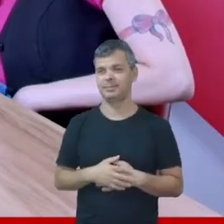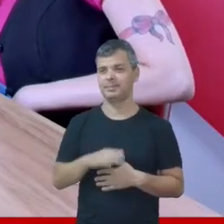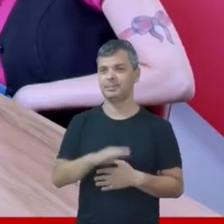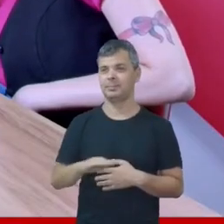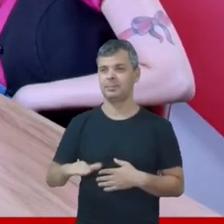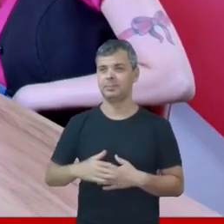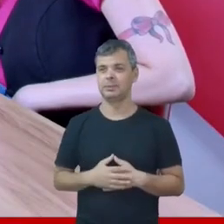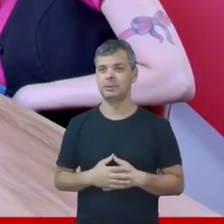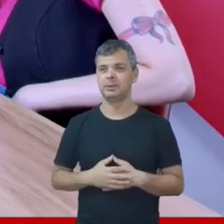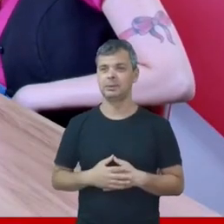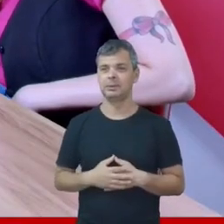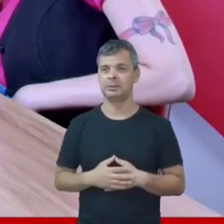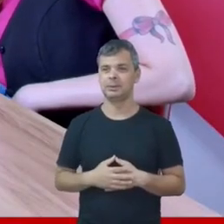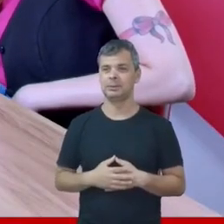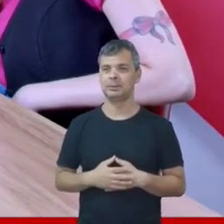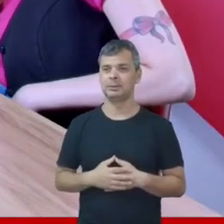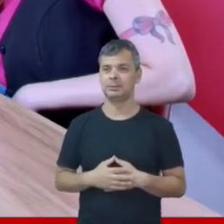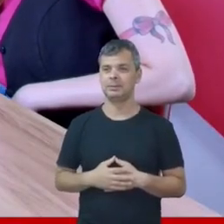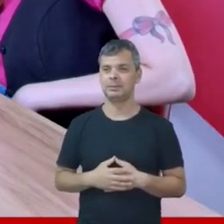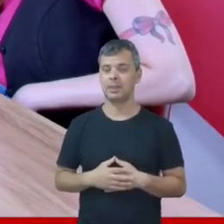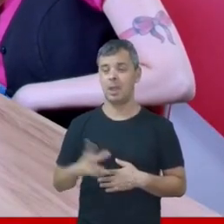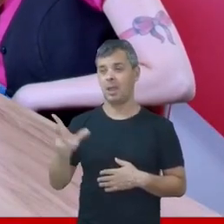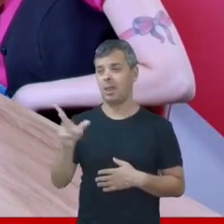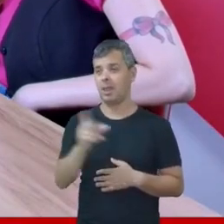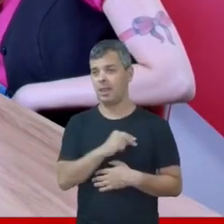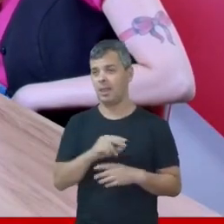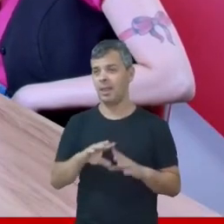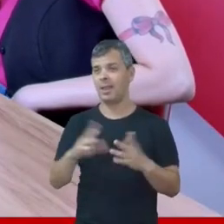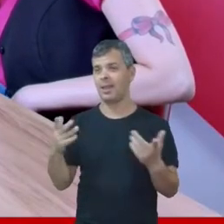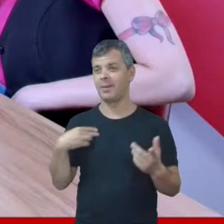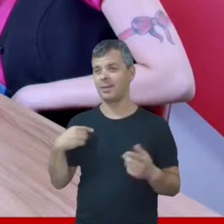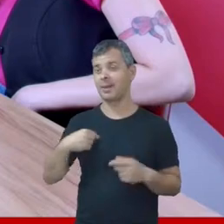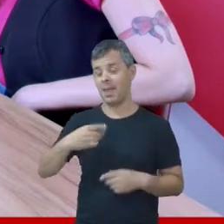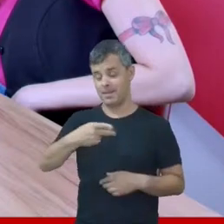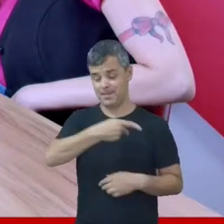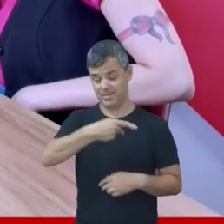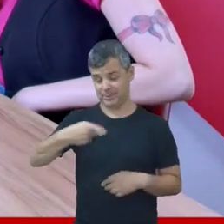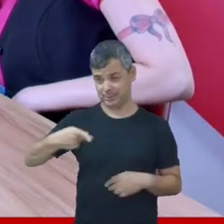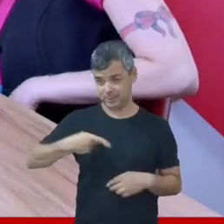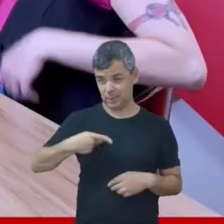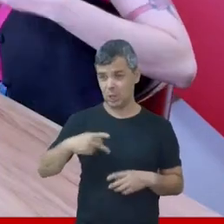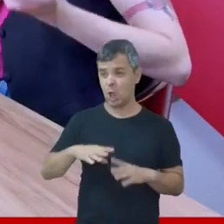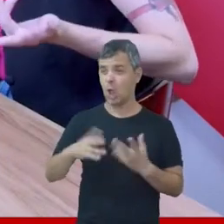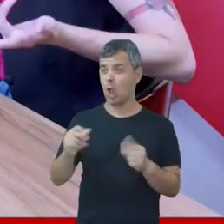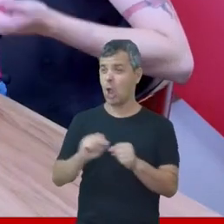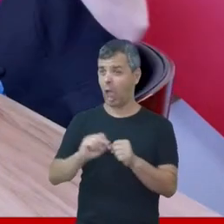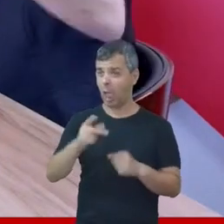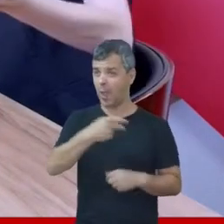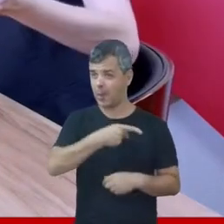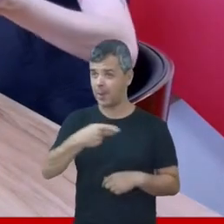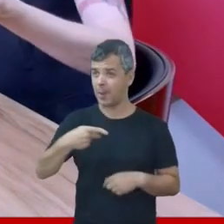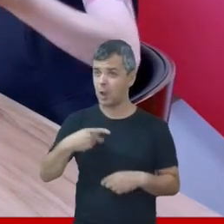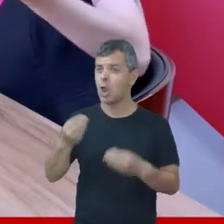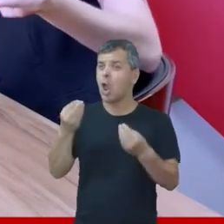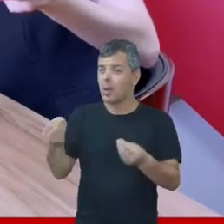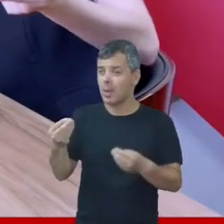mintam. Passada, chocada. Só pra não dizer que queria ser pastor. E por fim não virou nem pastor, nem